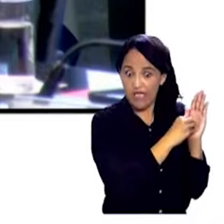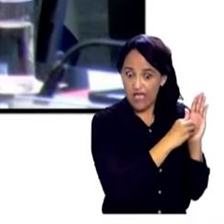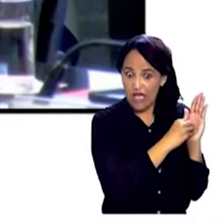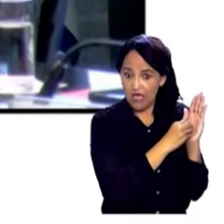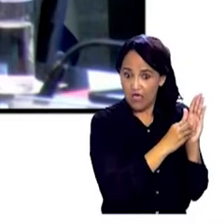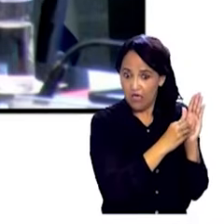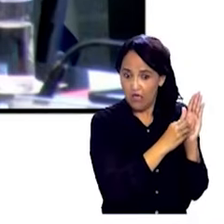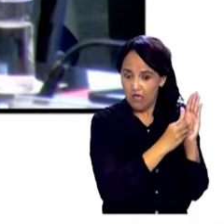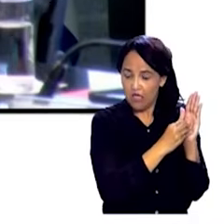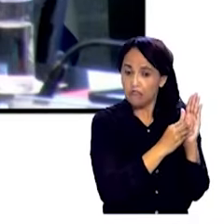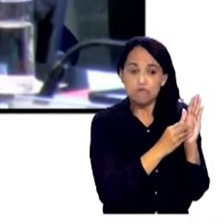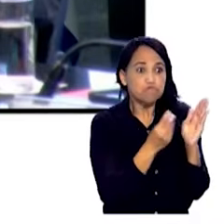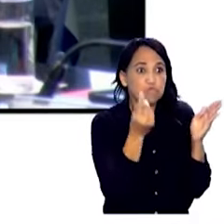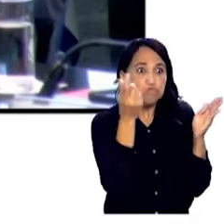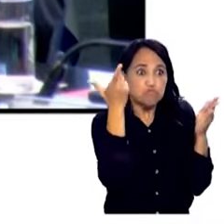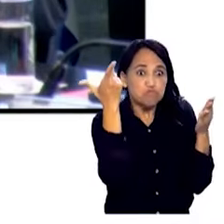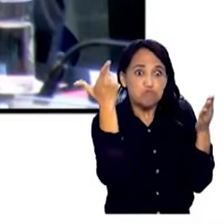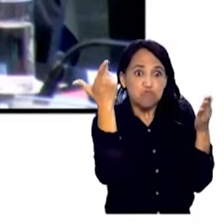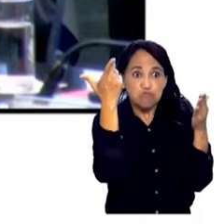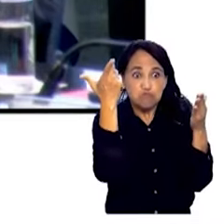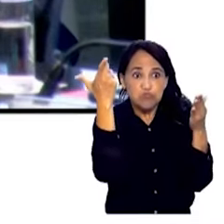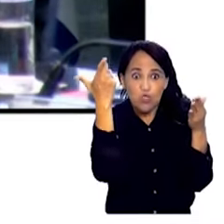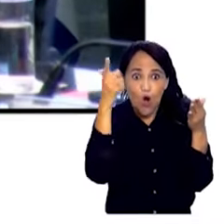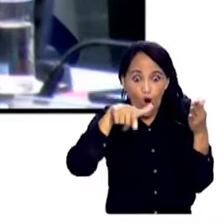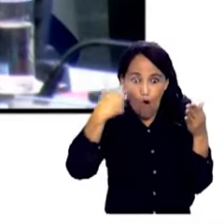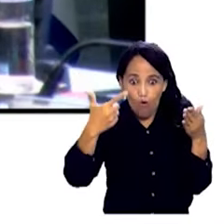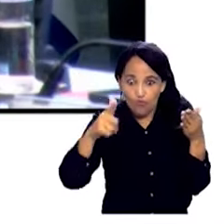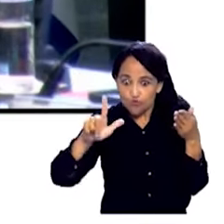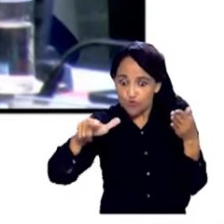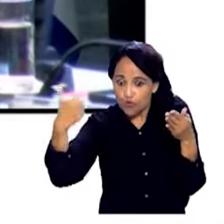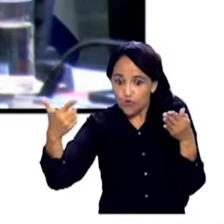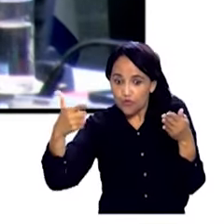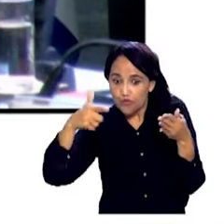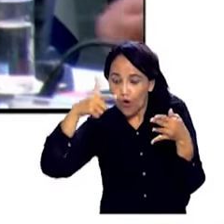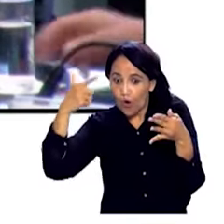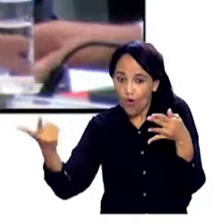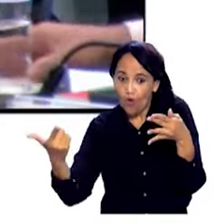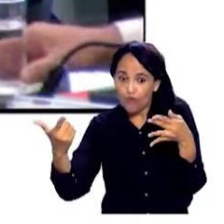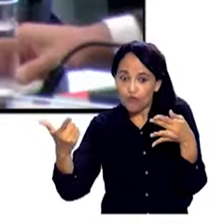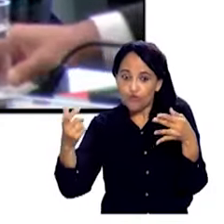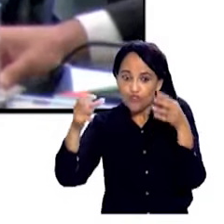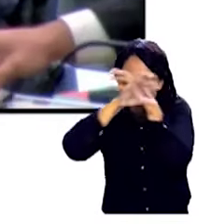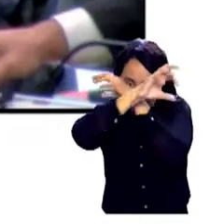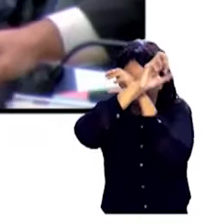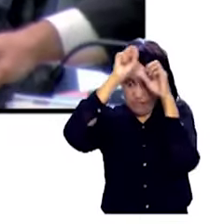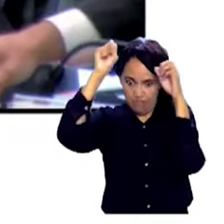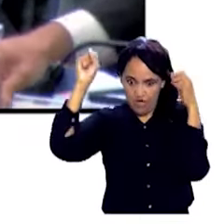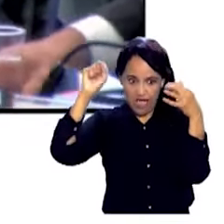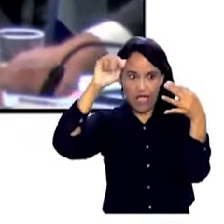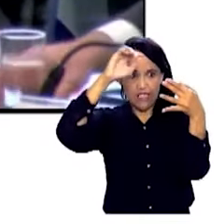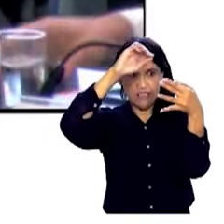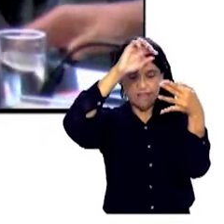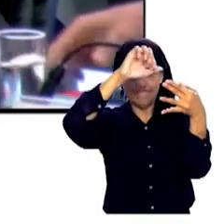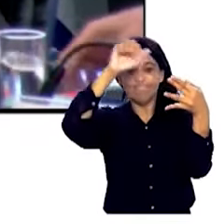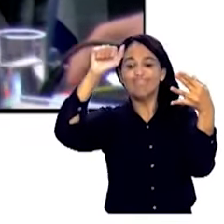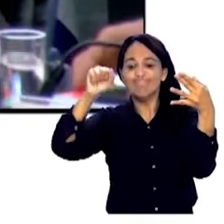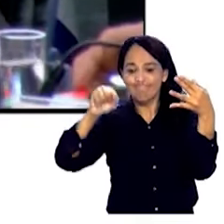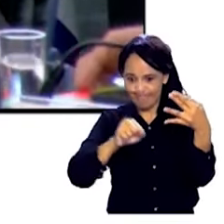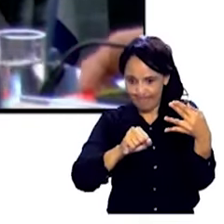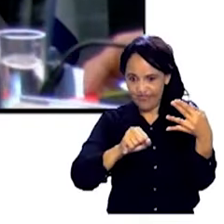nosso que tentar compreender o precedente do camul E nomeamos precedente é qualquer coisa Hum então